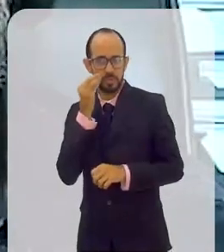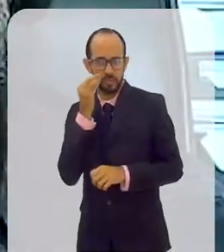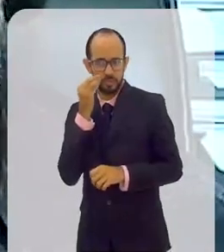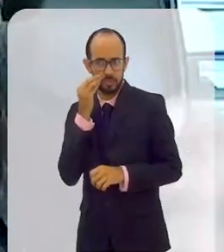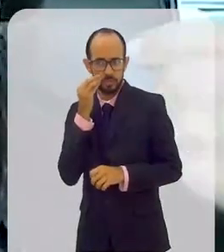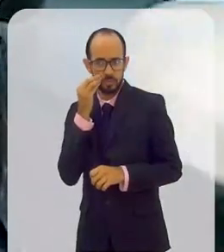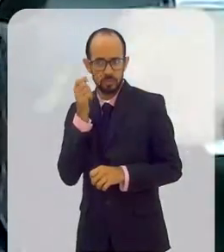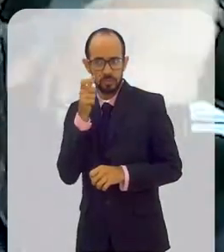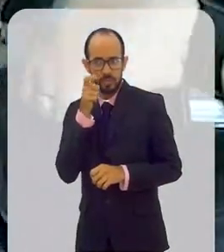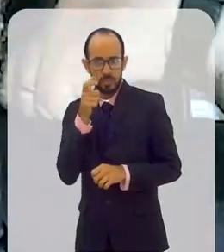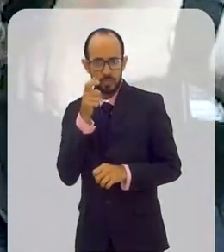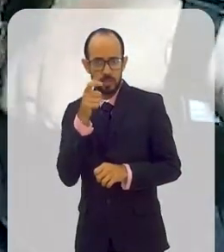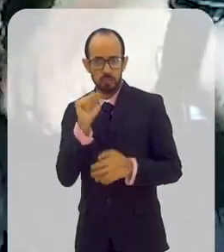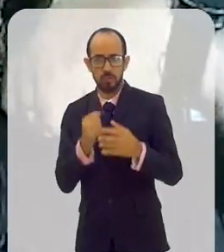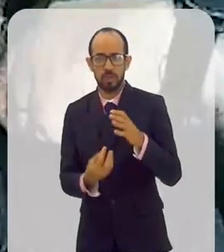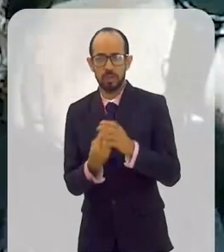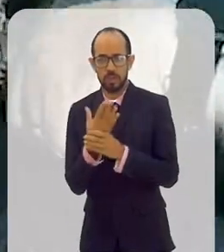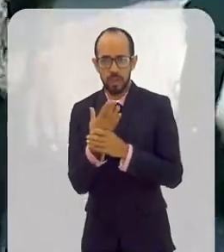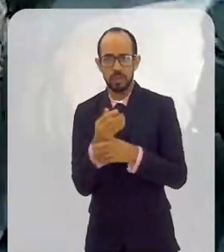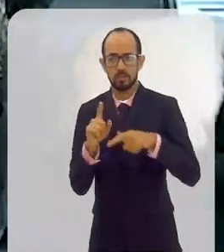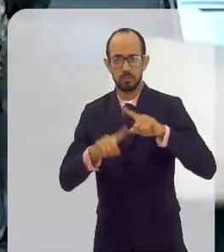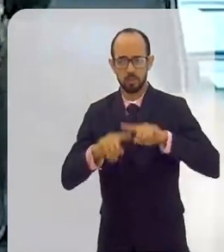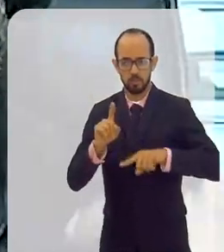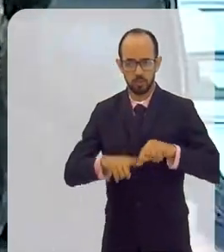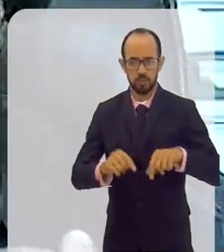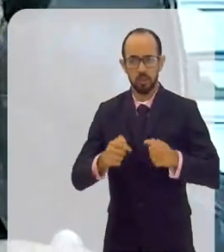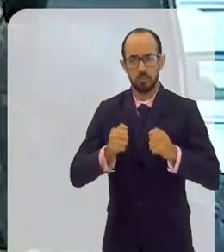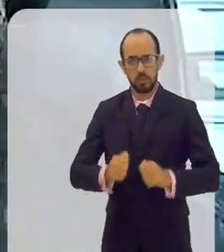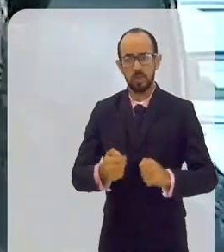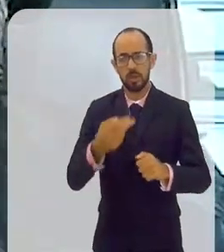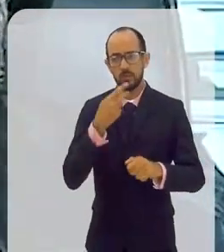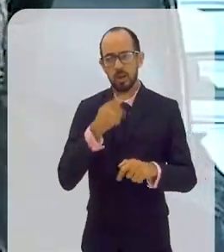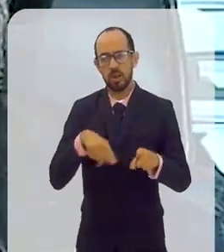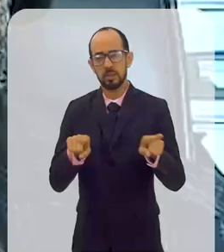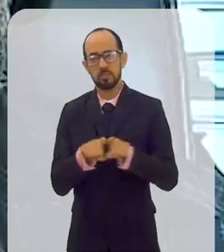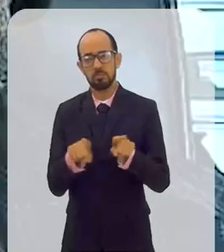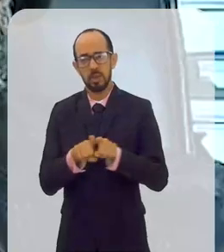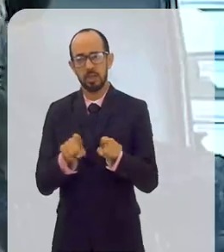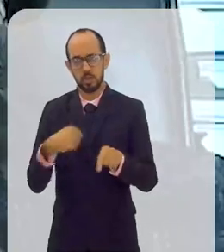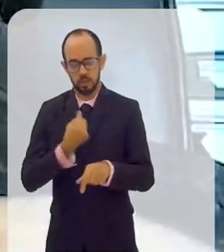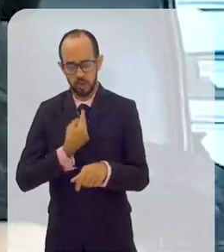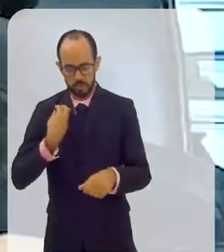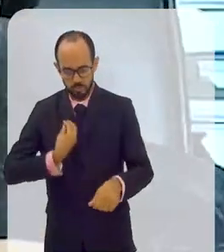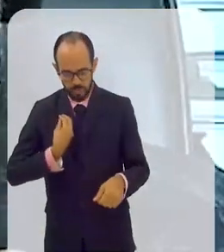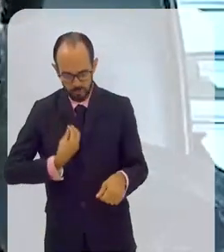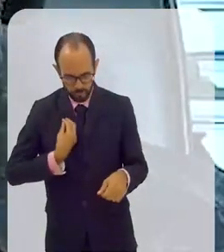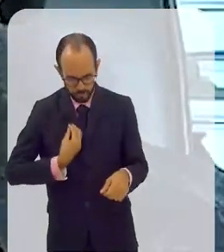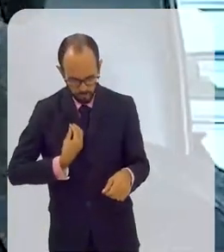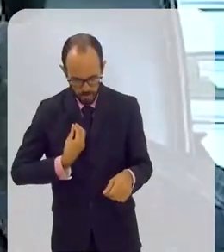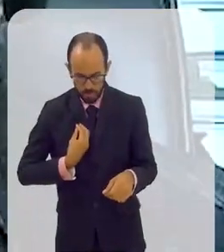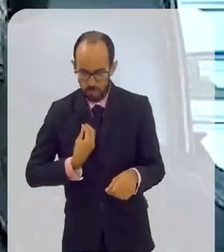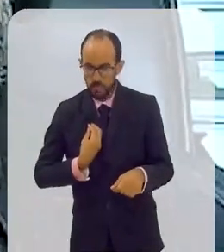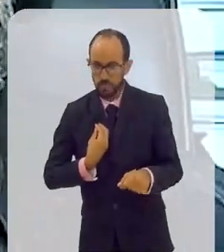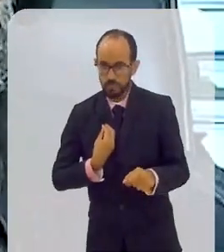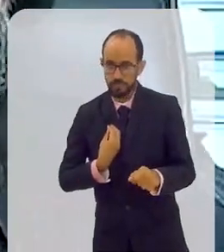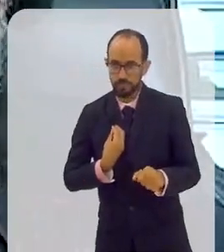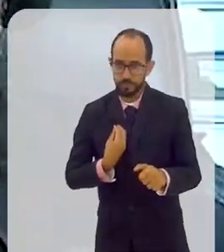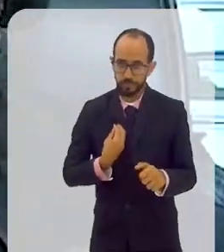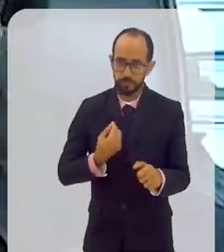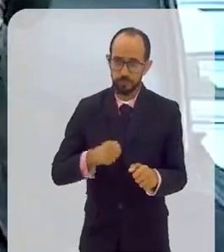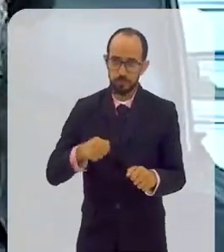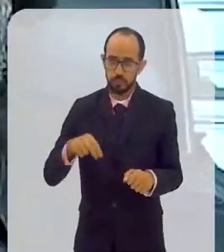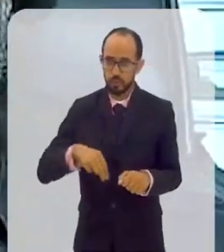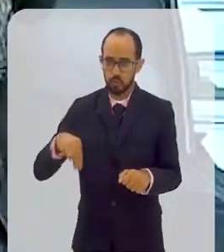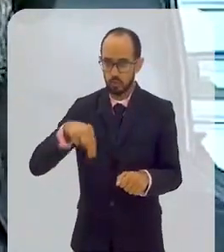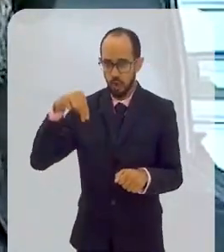poder efetuar esses produtos. Então, assim, eu poderia te falar que nós participamos em toda a grande, para a gente, a região